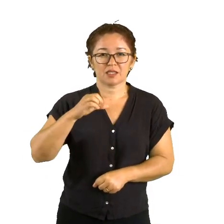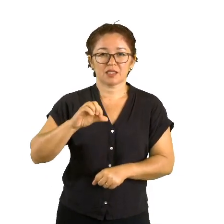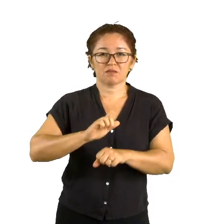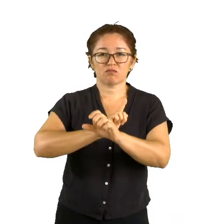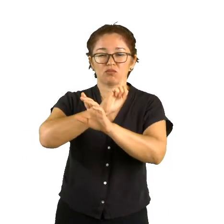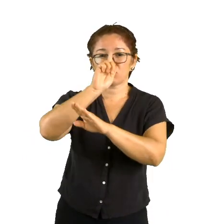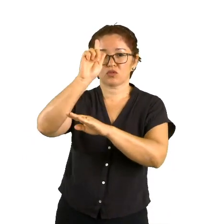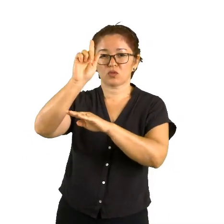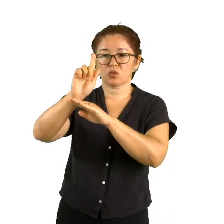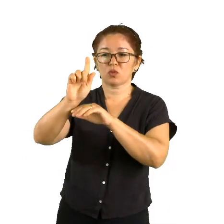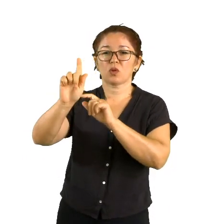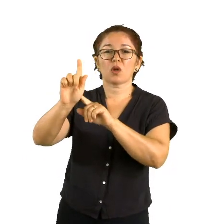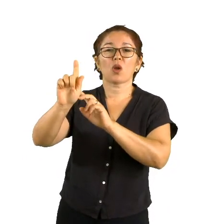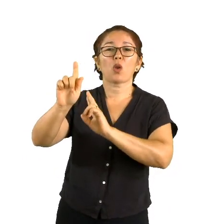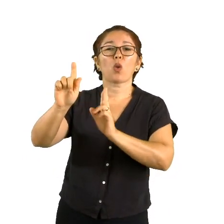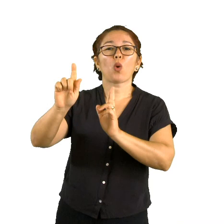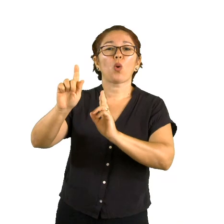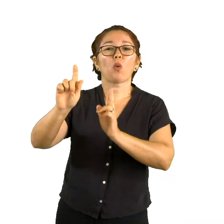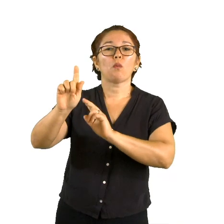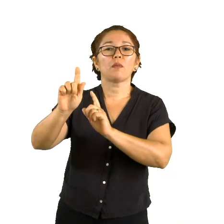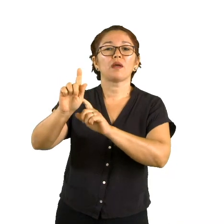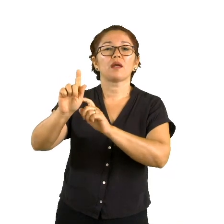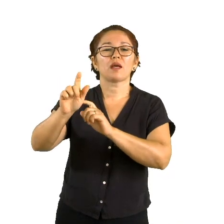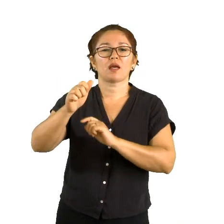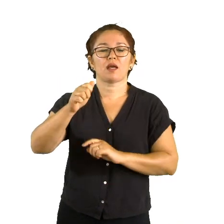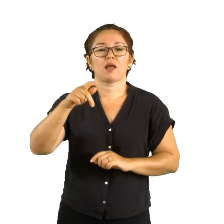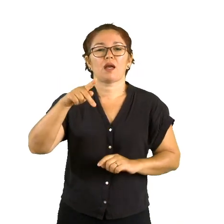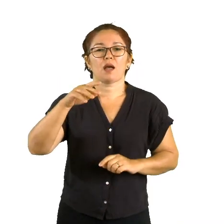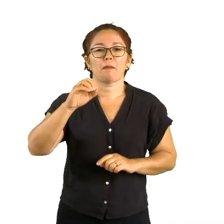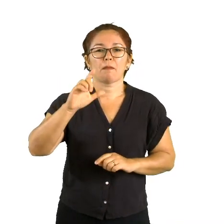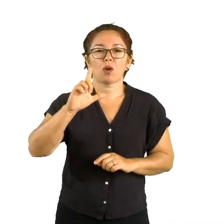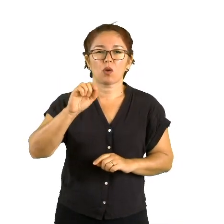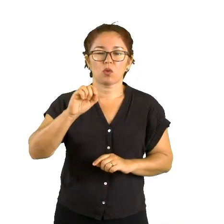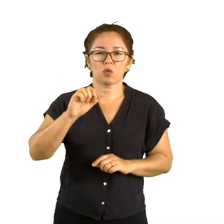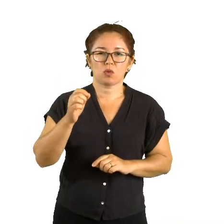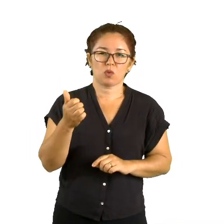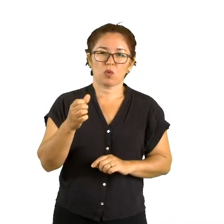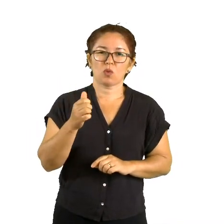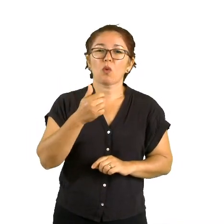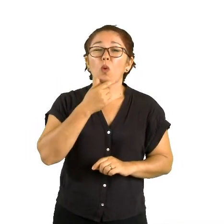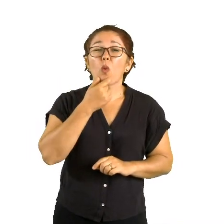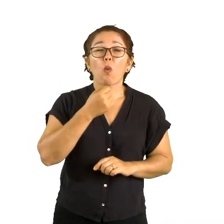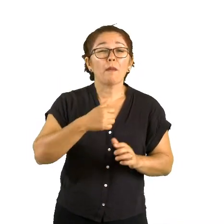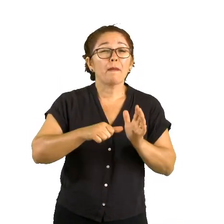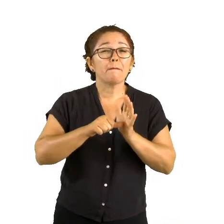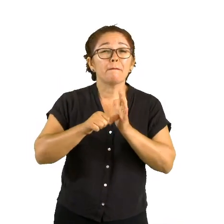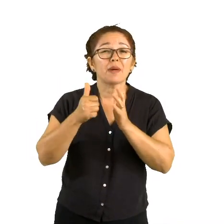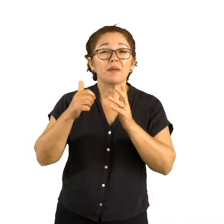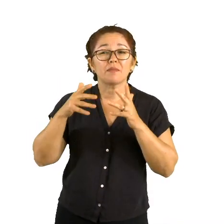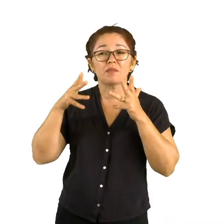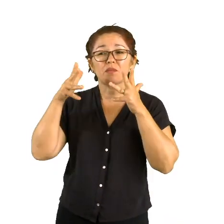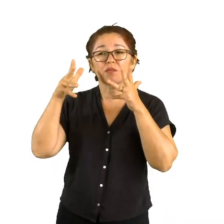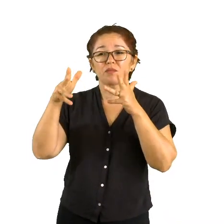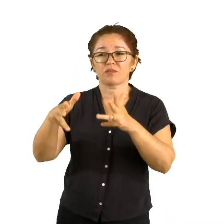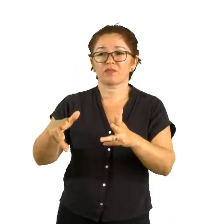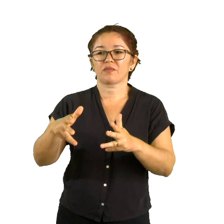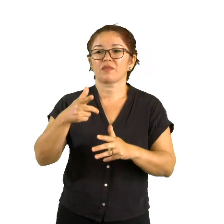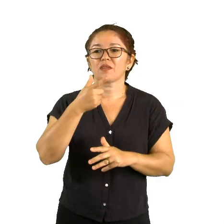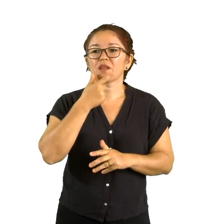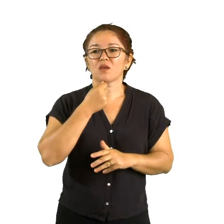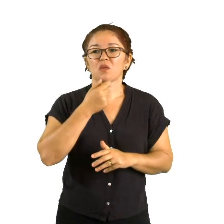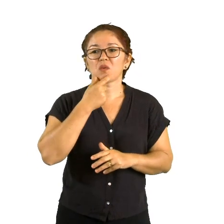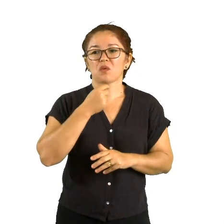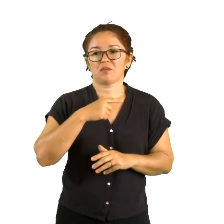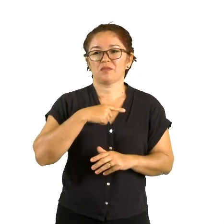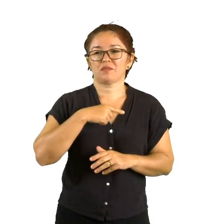foi a Apollo 11. E o primeiro homem a pisar lá na Lua foi o Neil Armstrong, né?